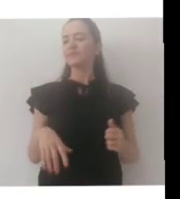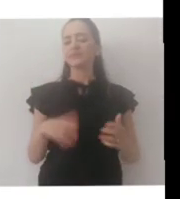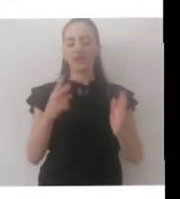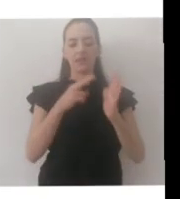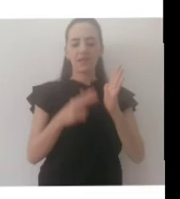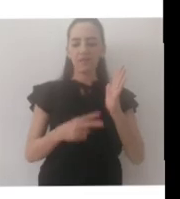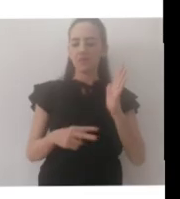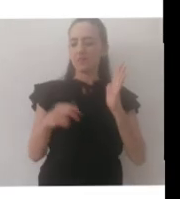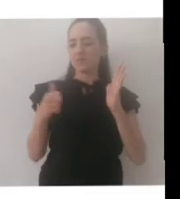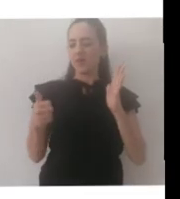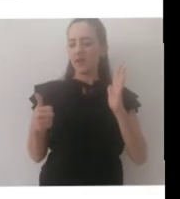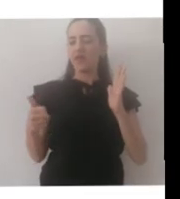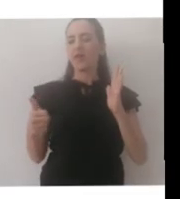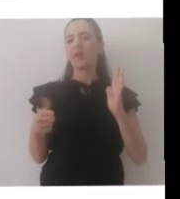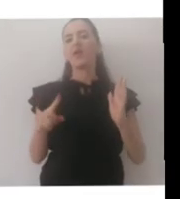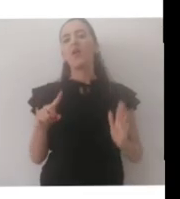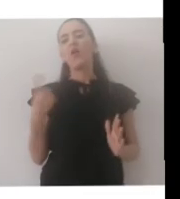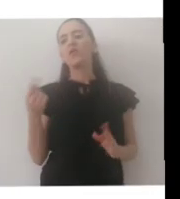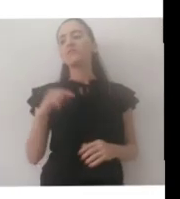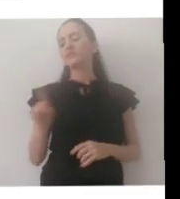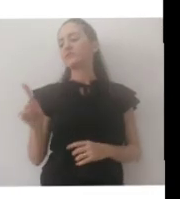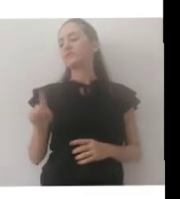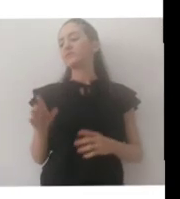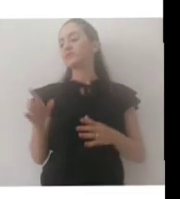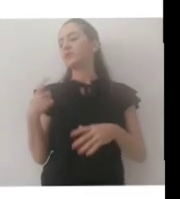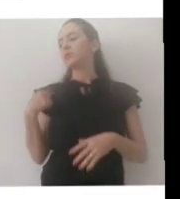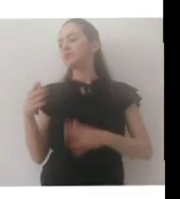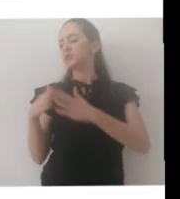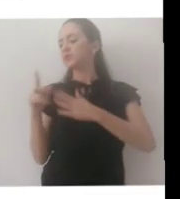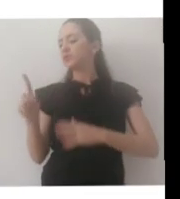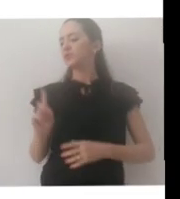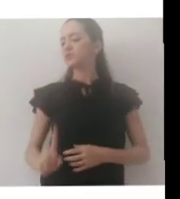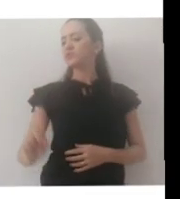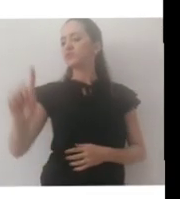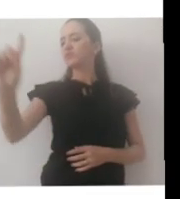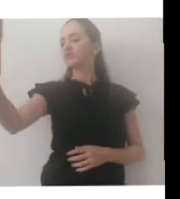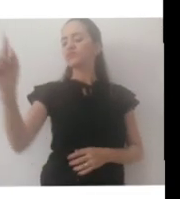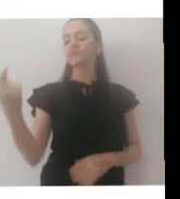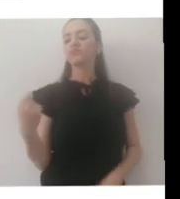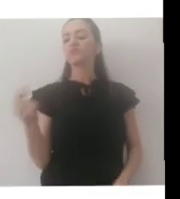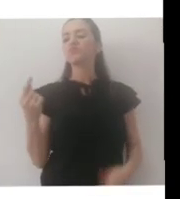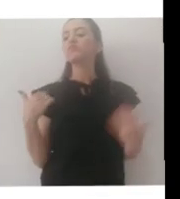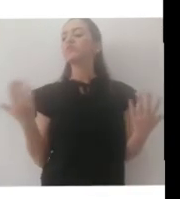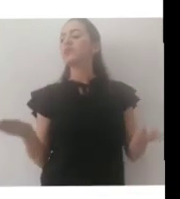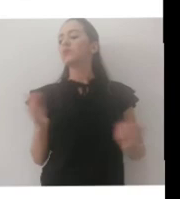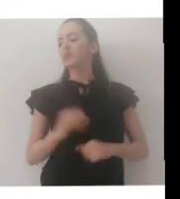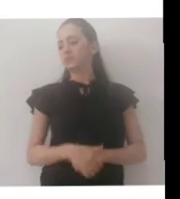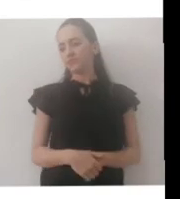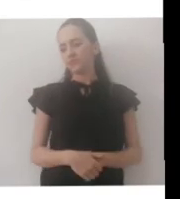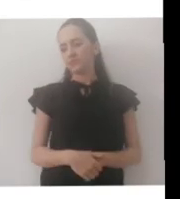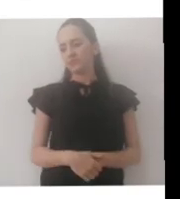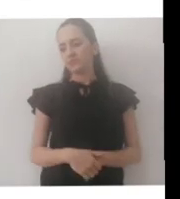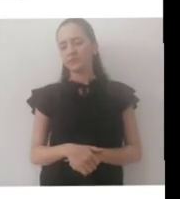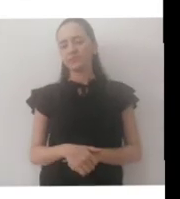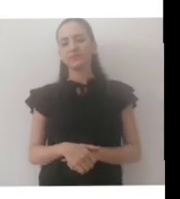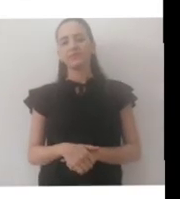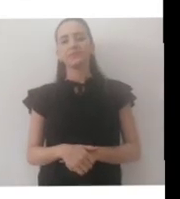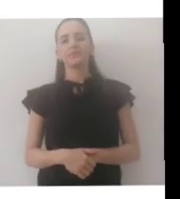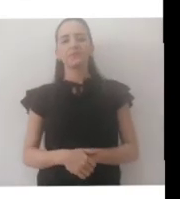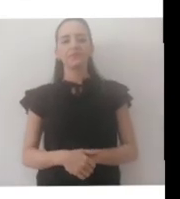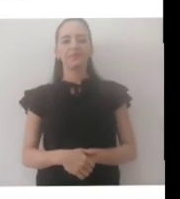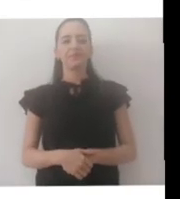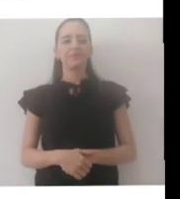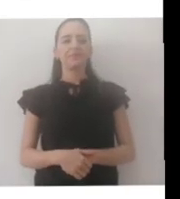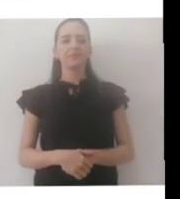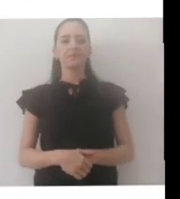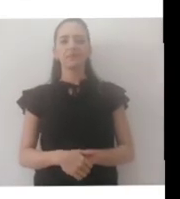ficar aqui sem nos aborrecer, ou terei que lhe pedir para que vá para o canto dos livros sozinha? Aqui foi aquele exemplo mesmo que eu